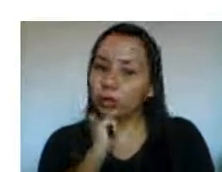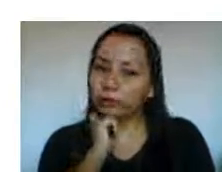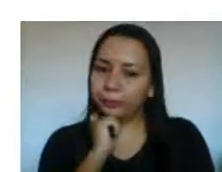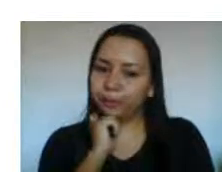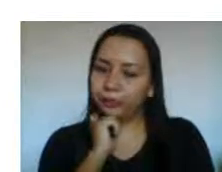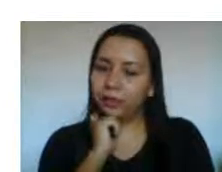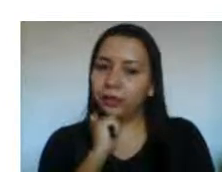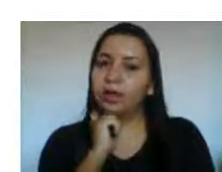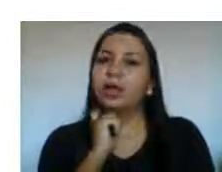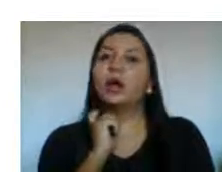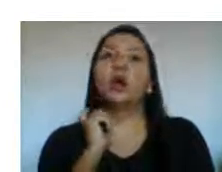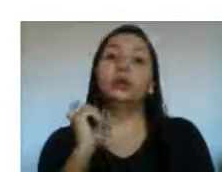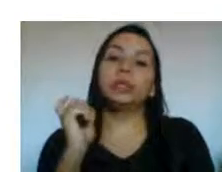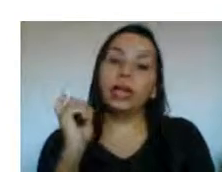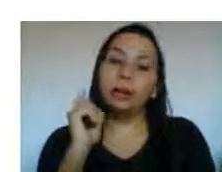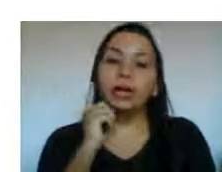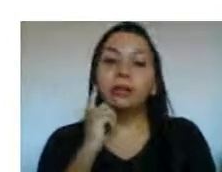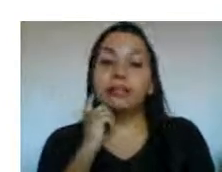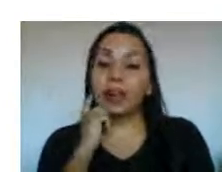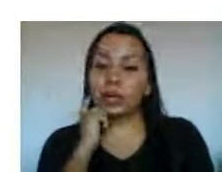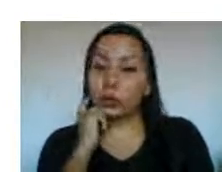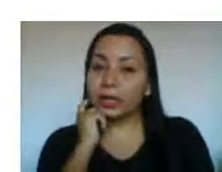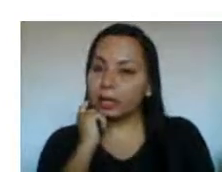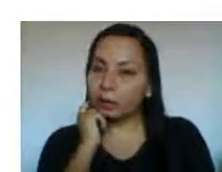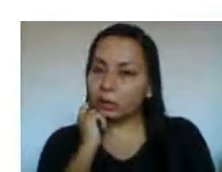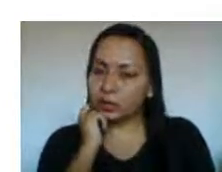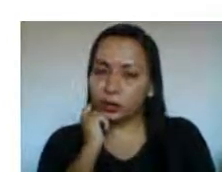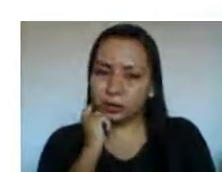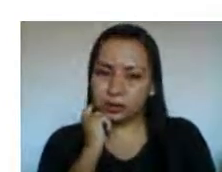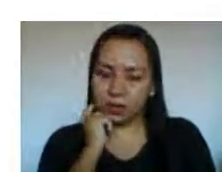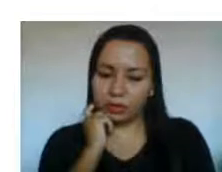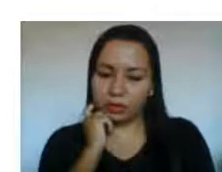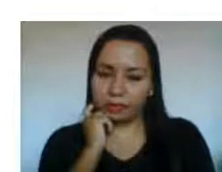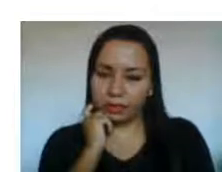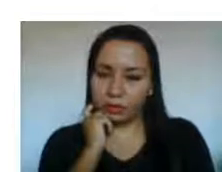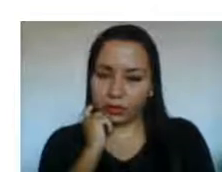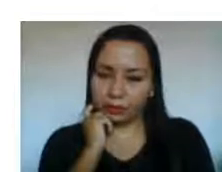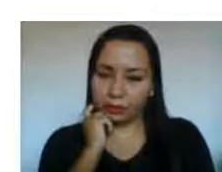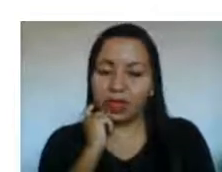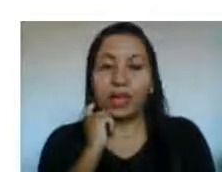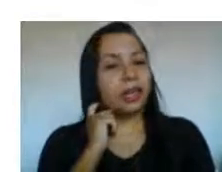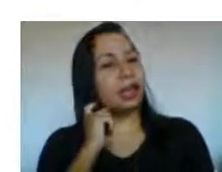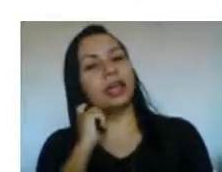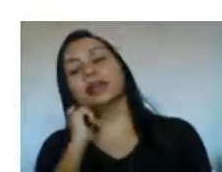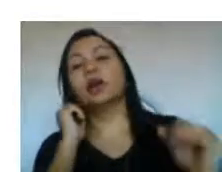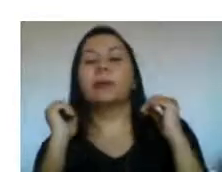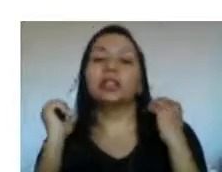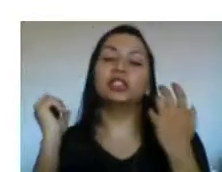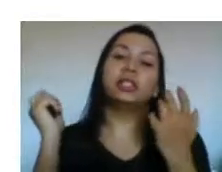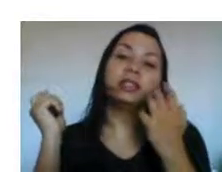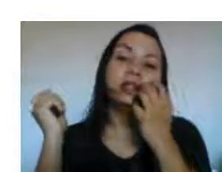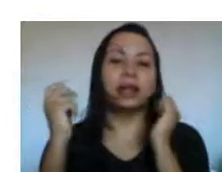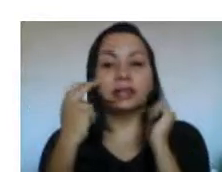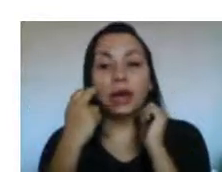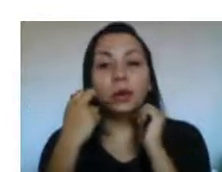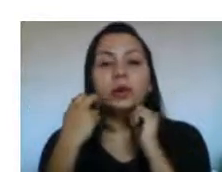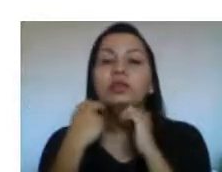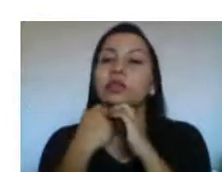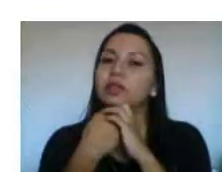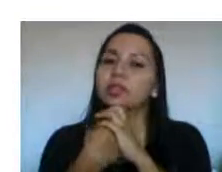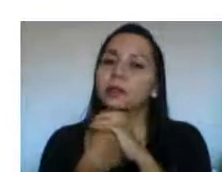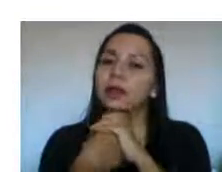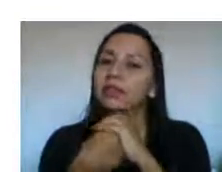capítulo 9, com o tema Frágil Equilíbrio dos Ecossistemas, ok? E aí, agora, para a gente iniciar essa